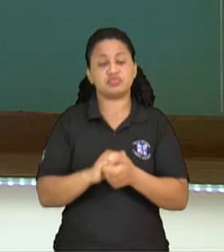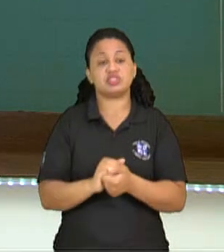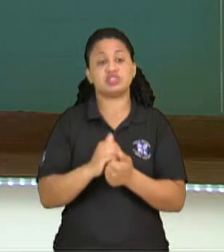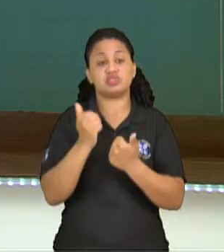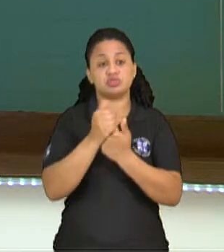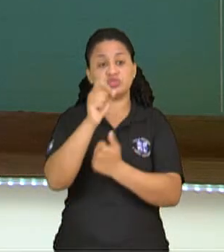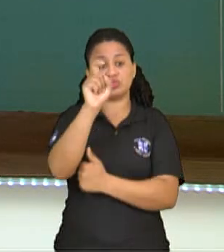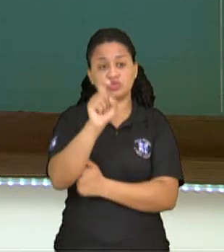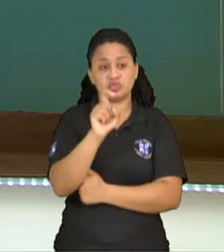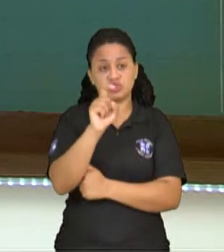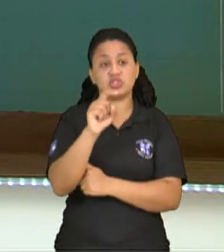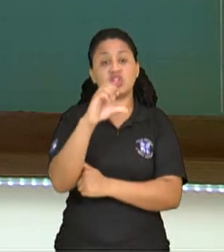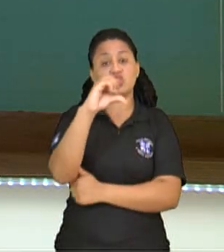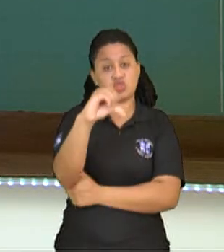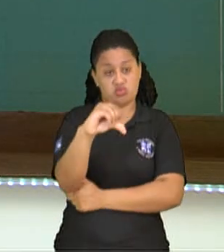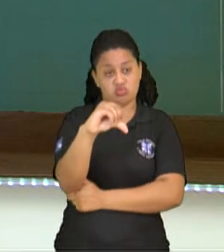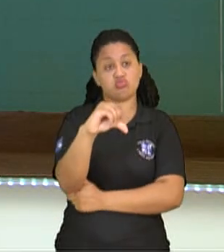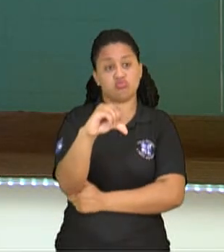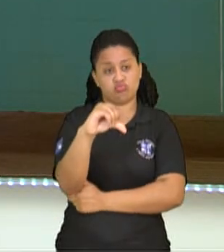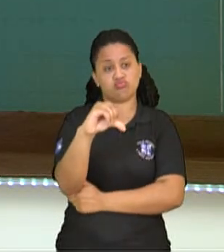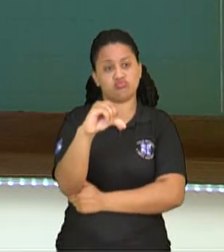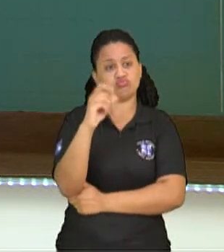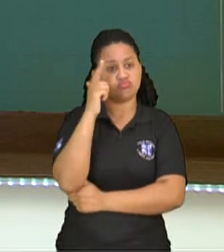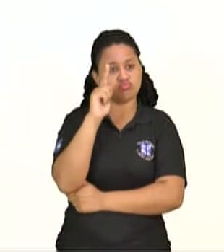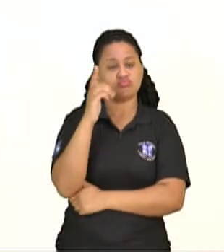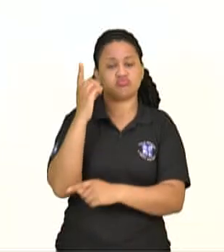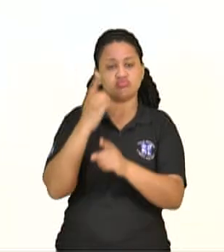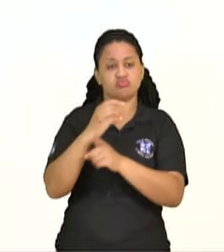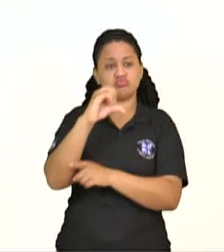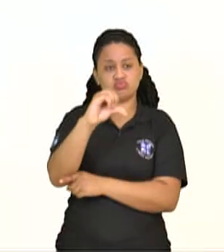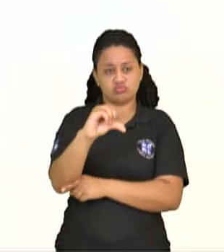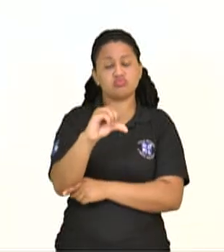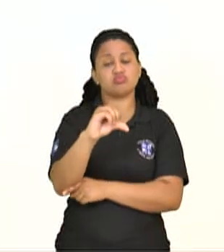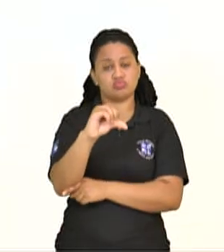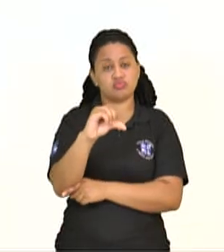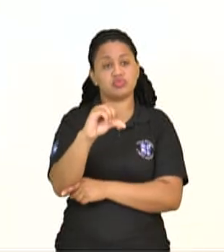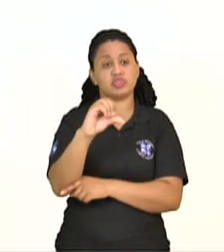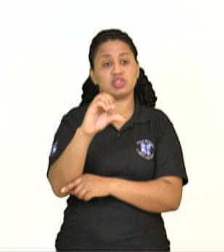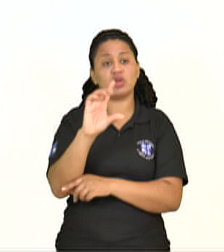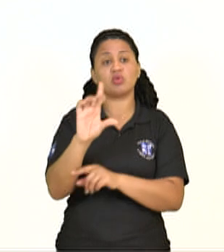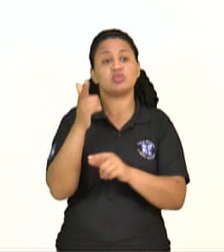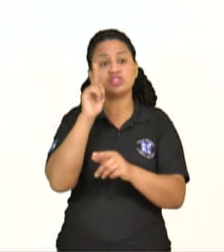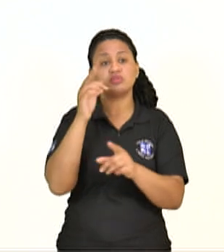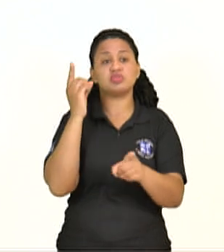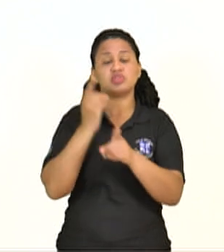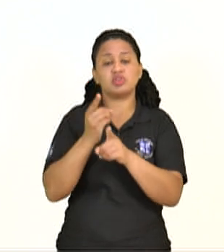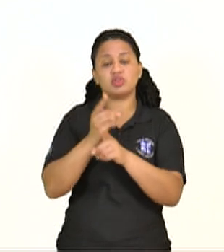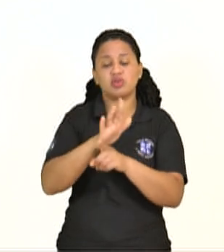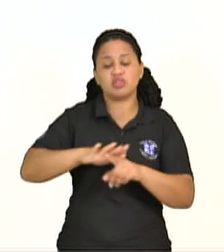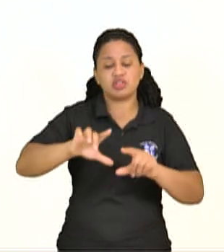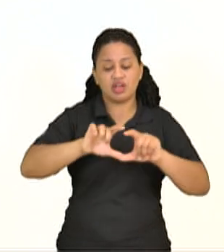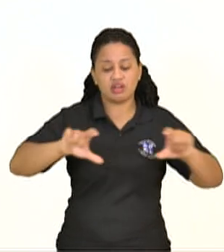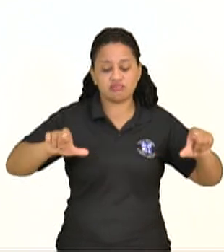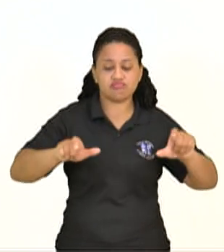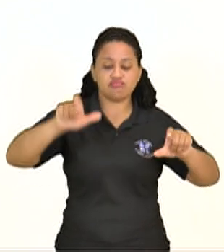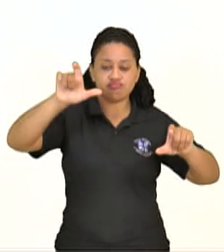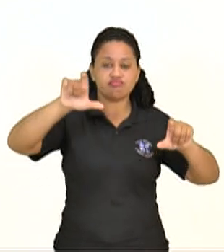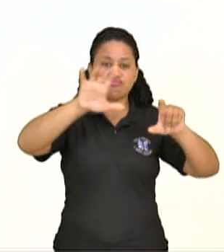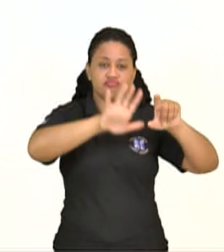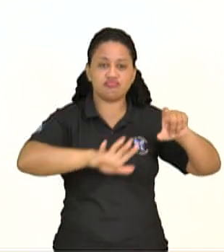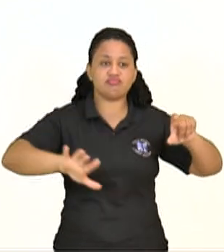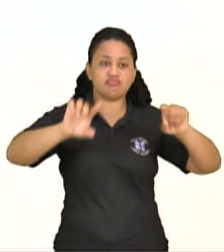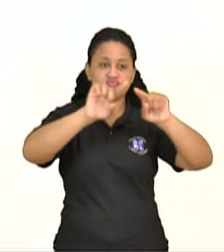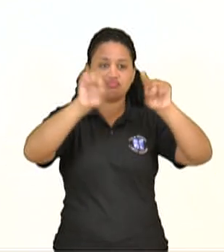valor de x, que é 9, né, nós temos 6 vezes 9², que é 81, menos 2. Então, 6, ordem